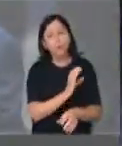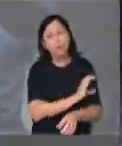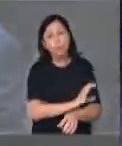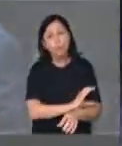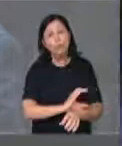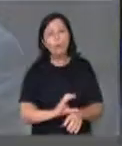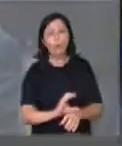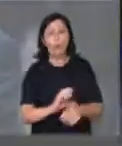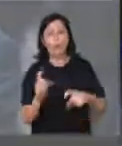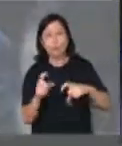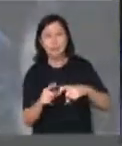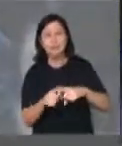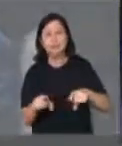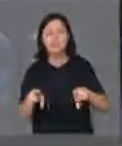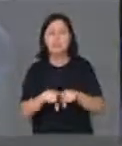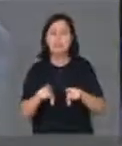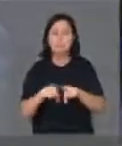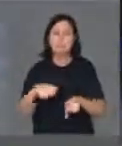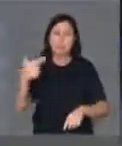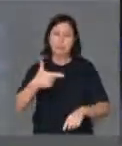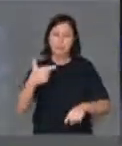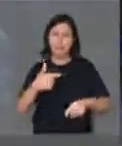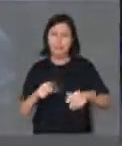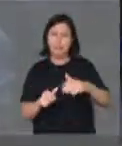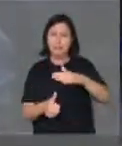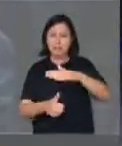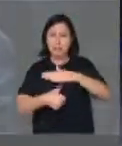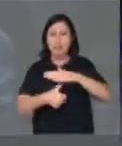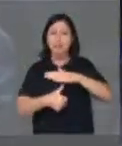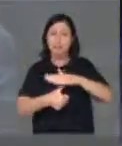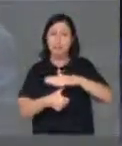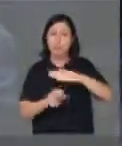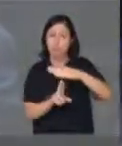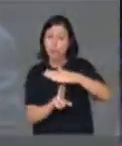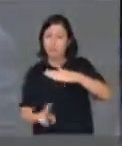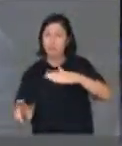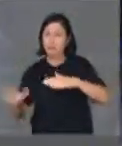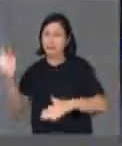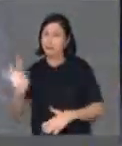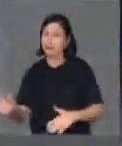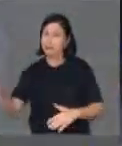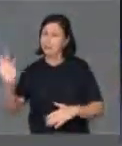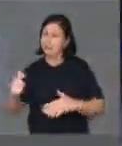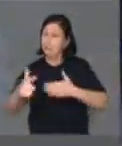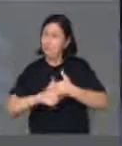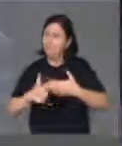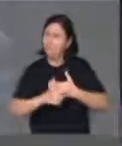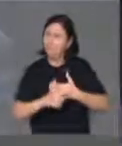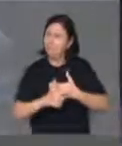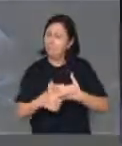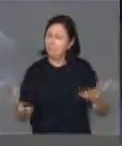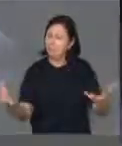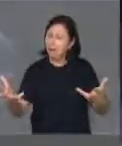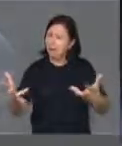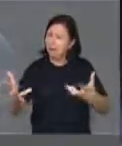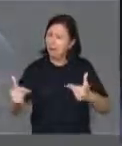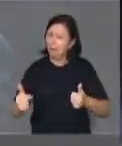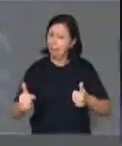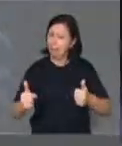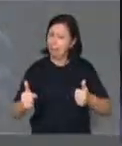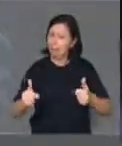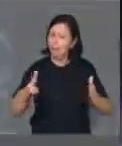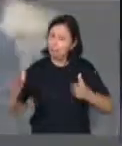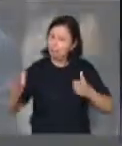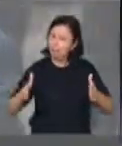como vice-reitor da Universidade Federal, teve um papel importante em vários momentos da universidade, que já é